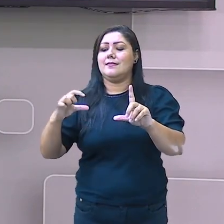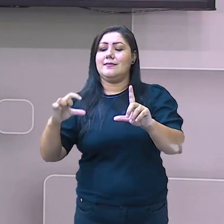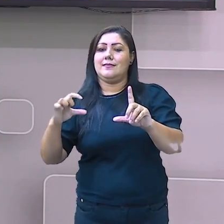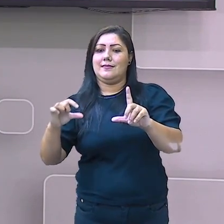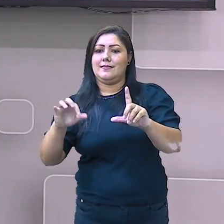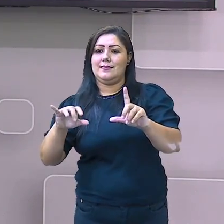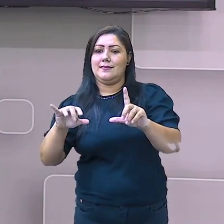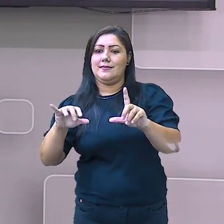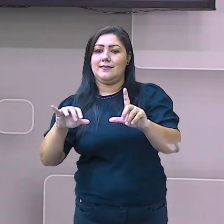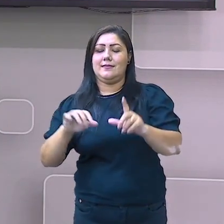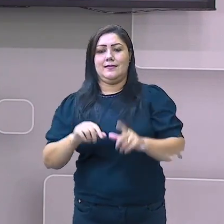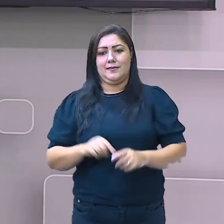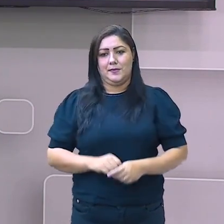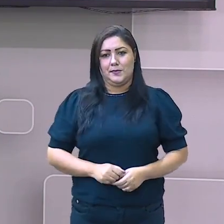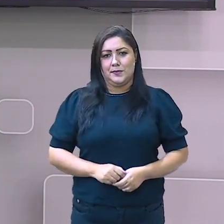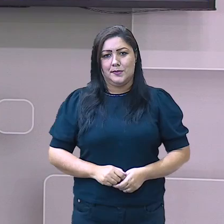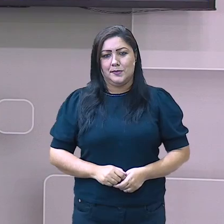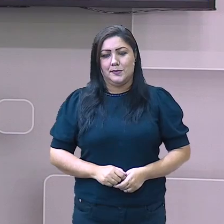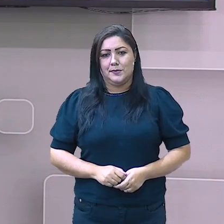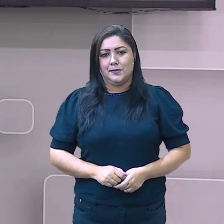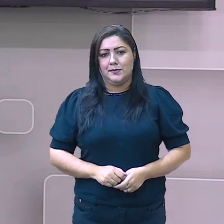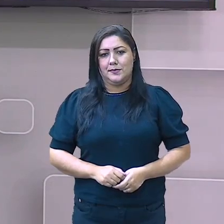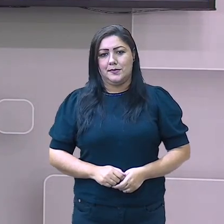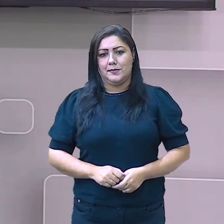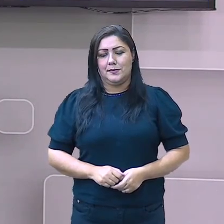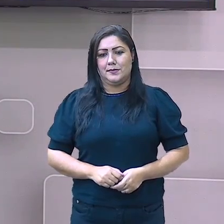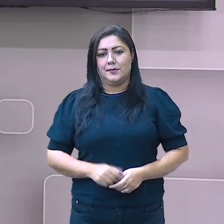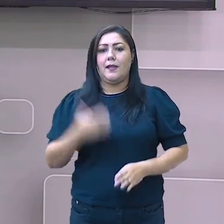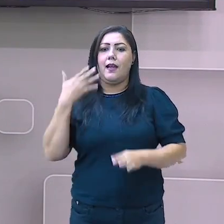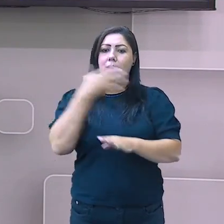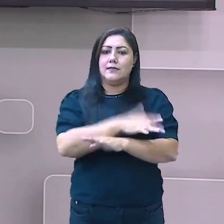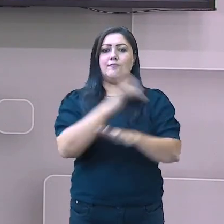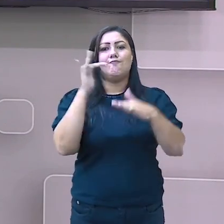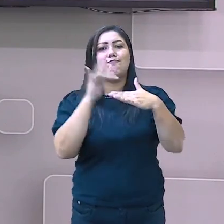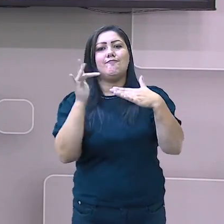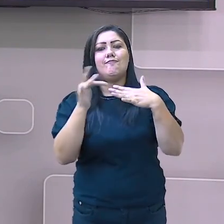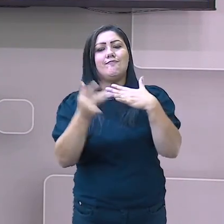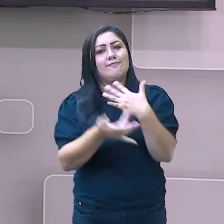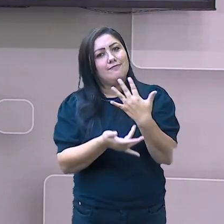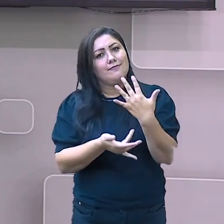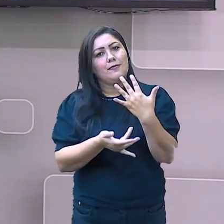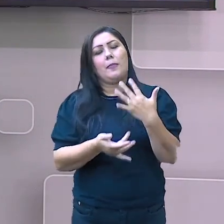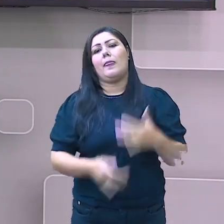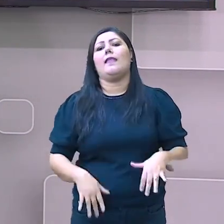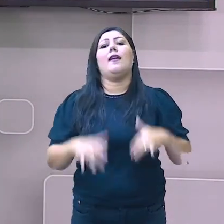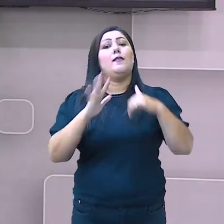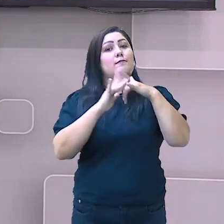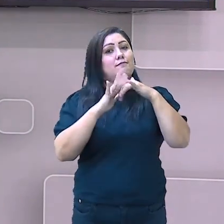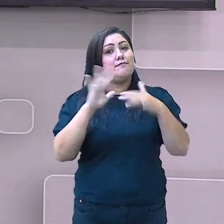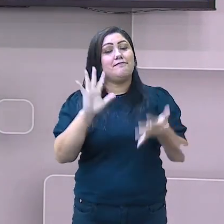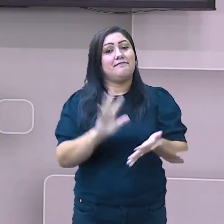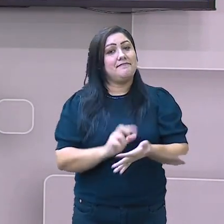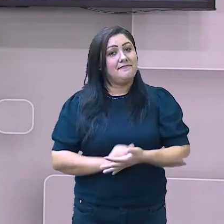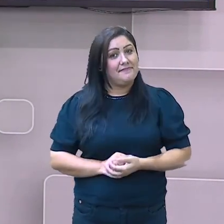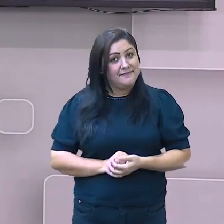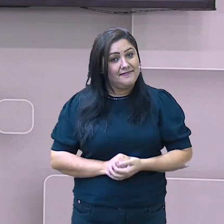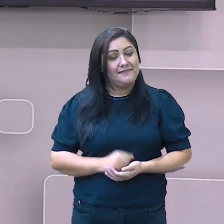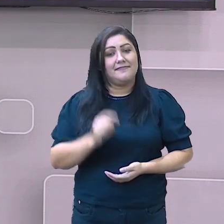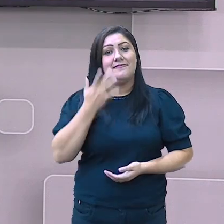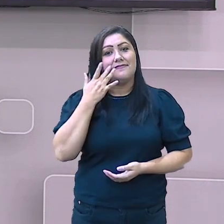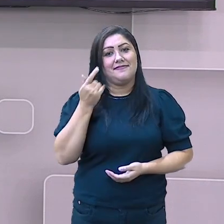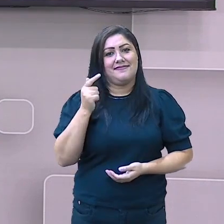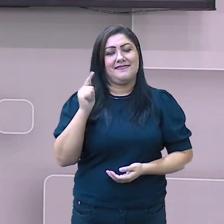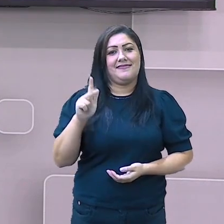QR Code, essa imagem aqui do cantinho da tela. Acesse nossas redes sociais e se inscreva em nosso canal do YouTube